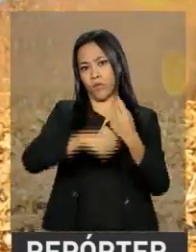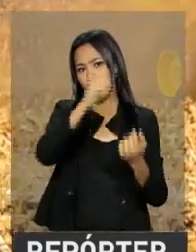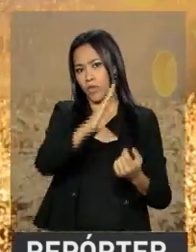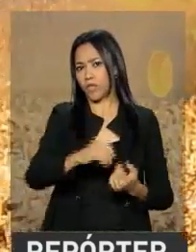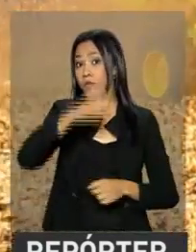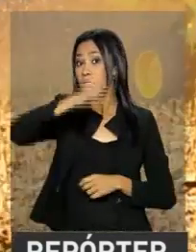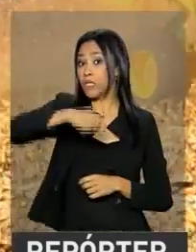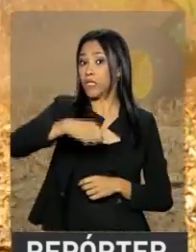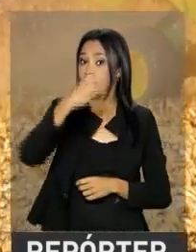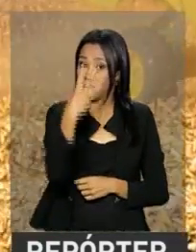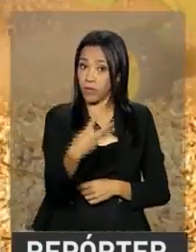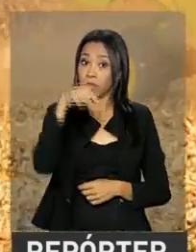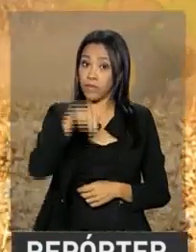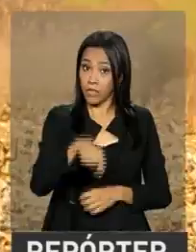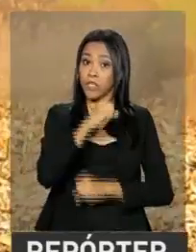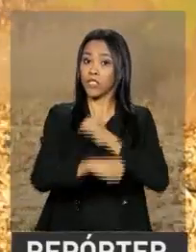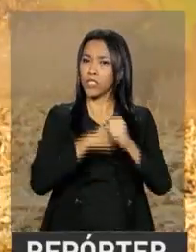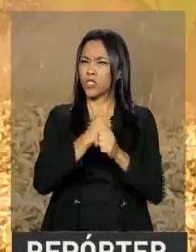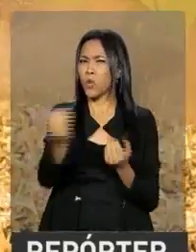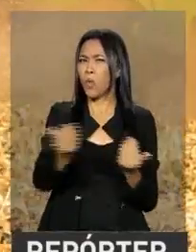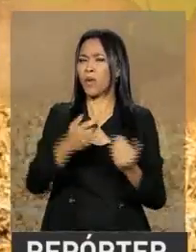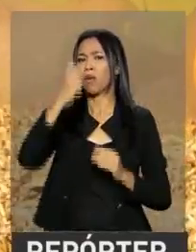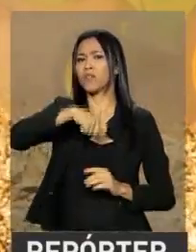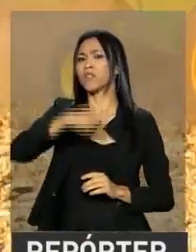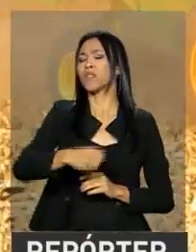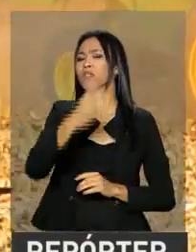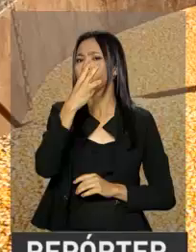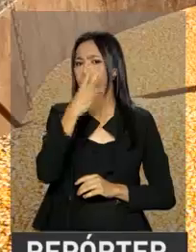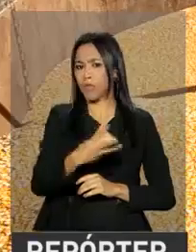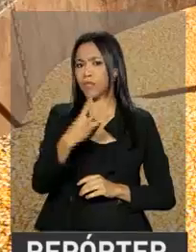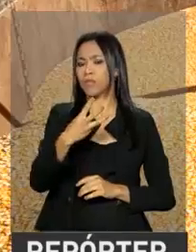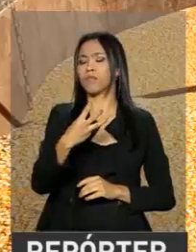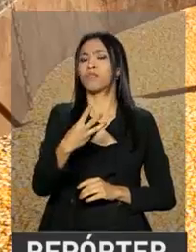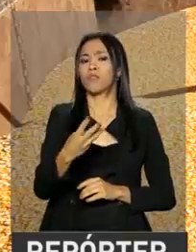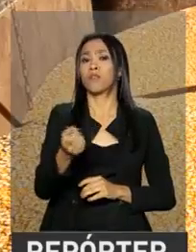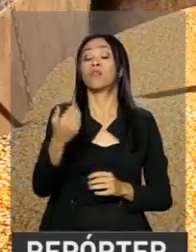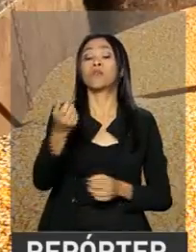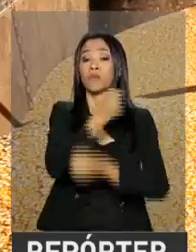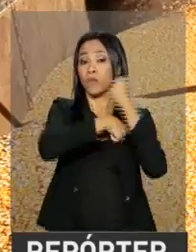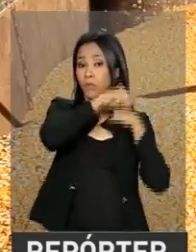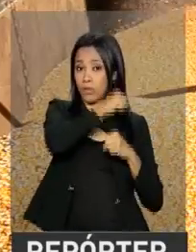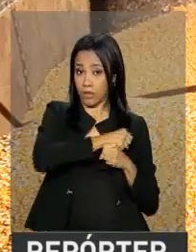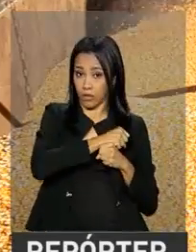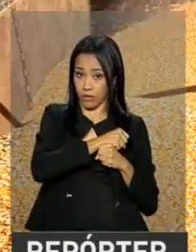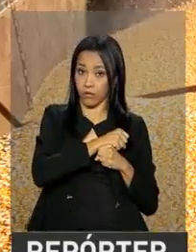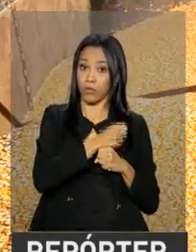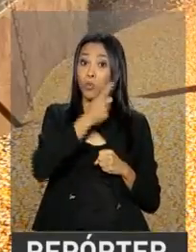meses deste ano em relação ao último trimestre do ano passado. O crescimento foi de